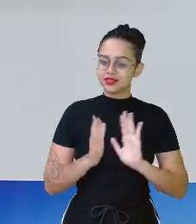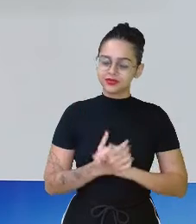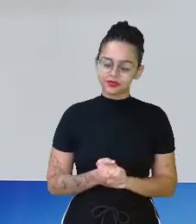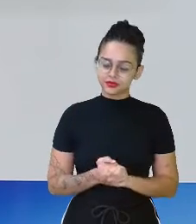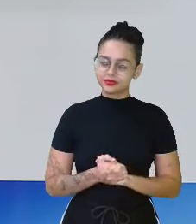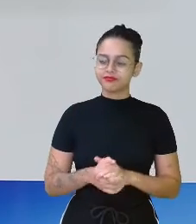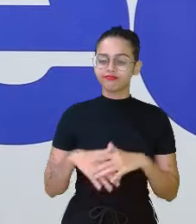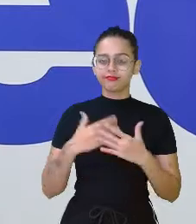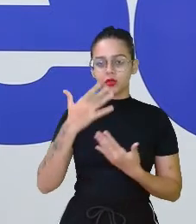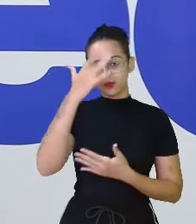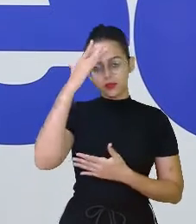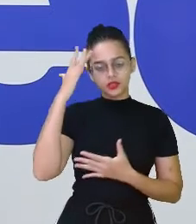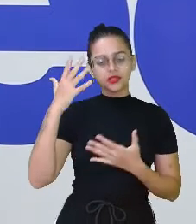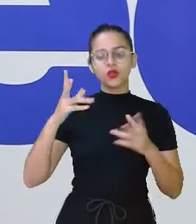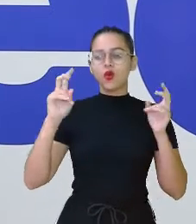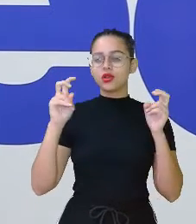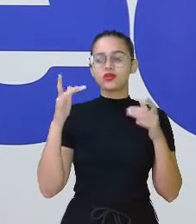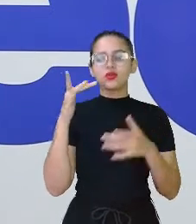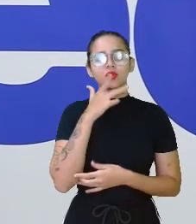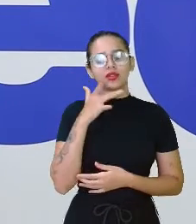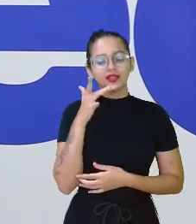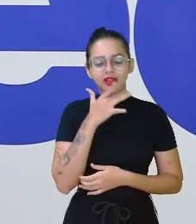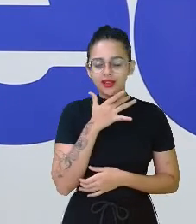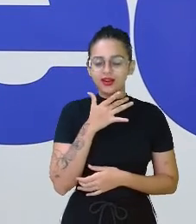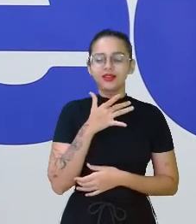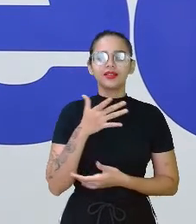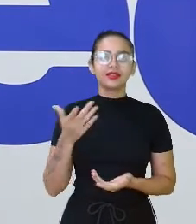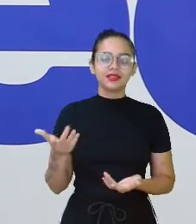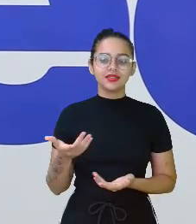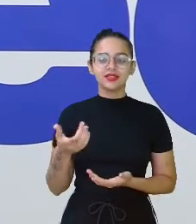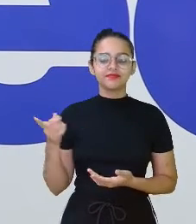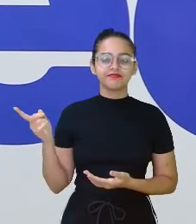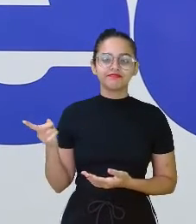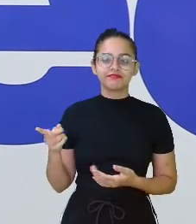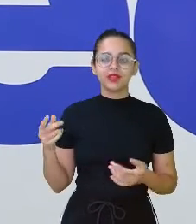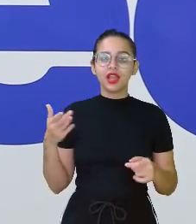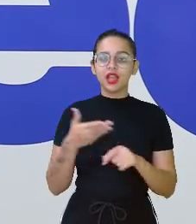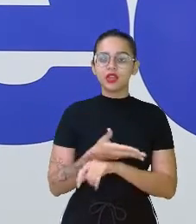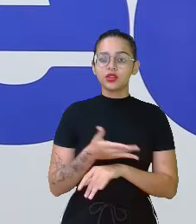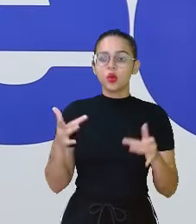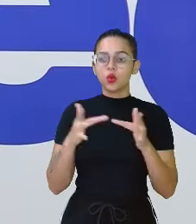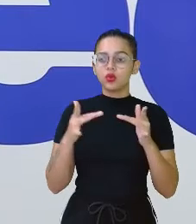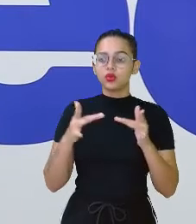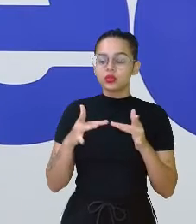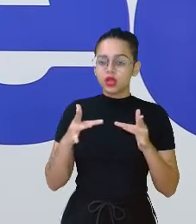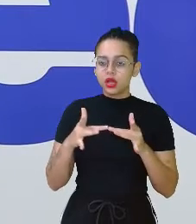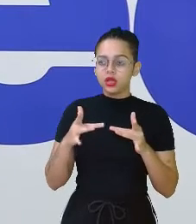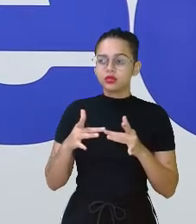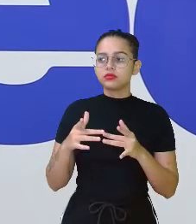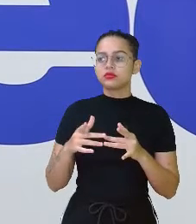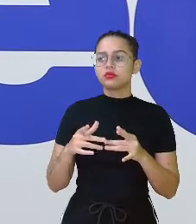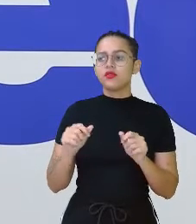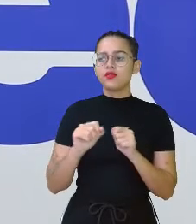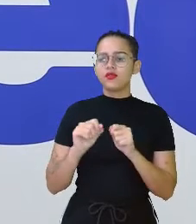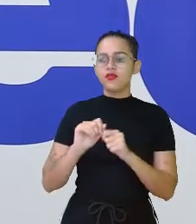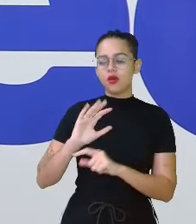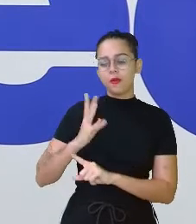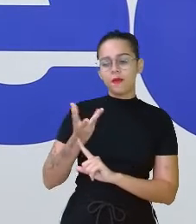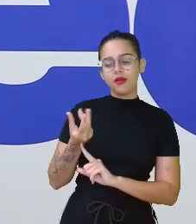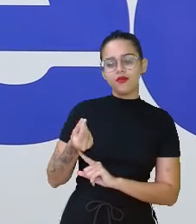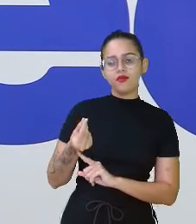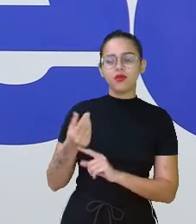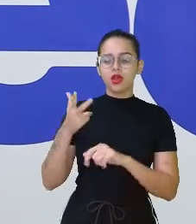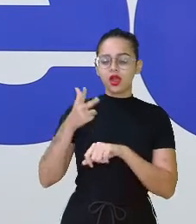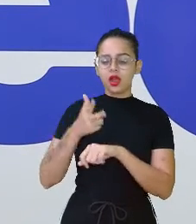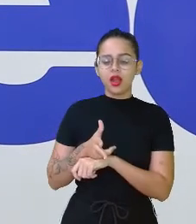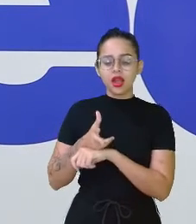Vamos, pessoal. O assunto é uma delícia. Entre em contato, coloca pra gente, faz uma performance